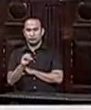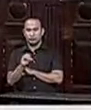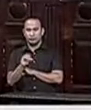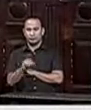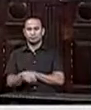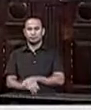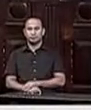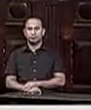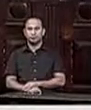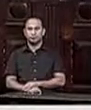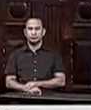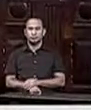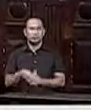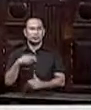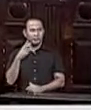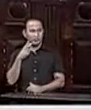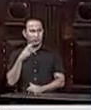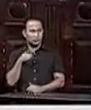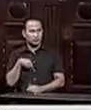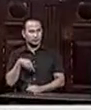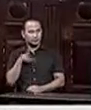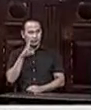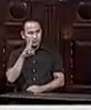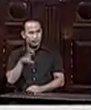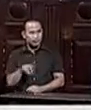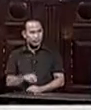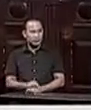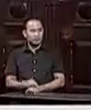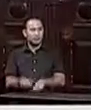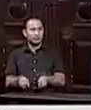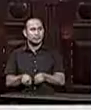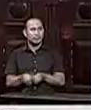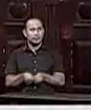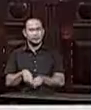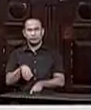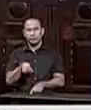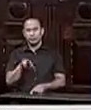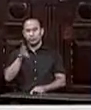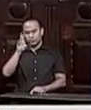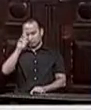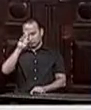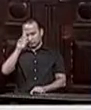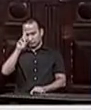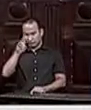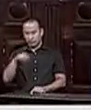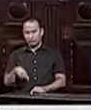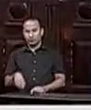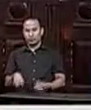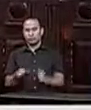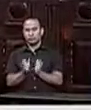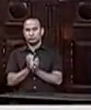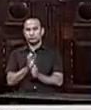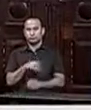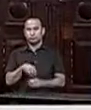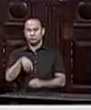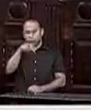Vereadores. Vou tentar ver a presença também do representante do Ministério Público,